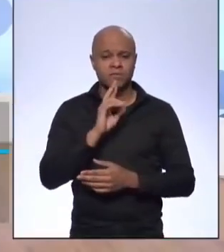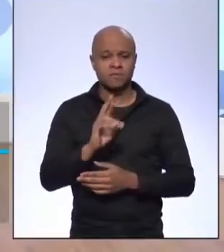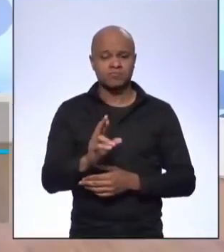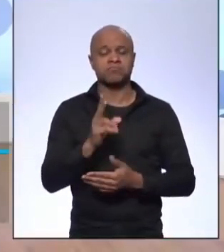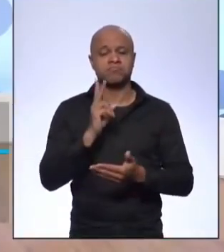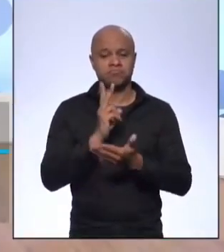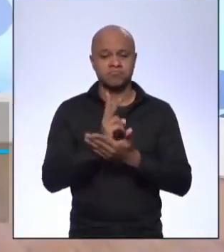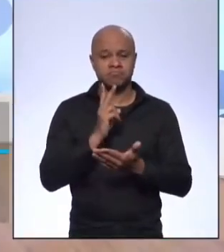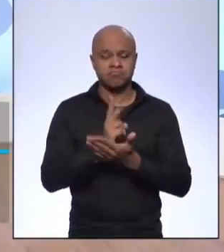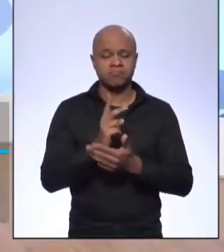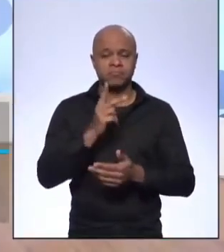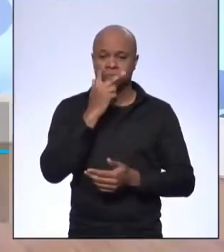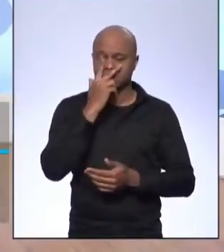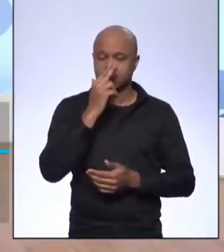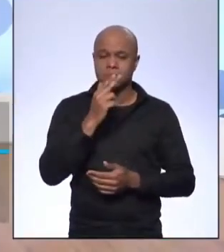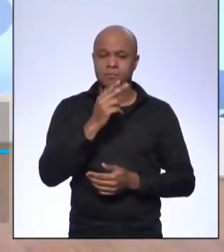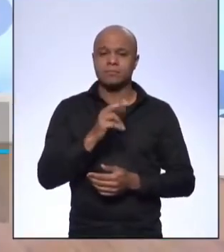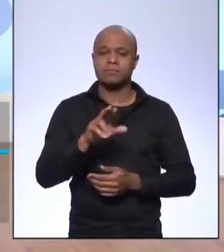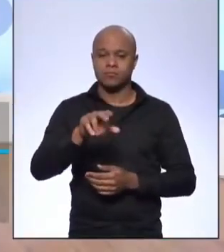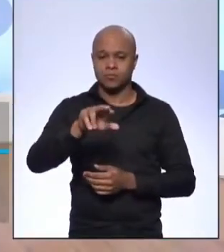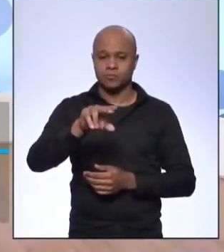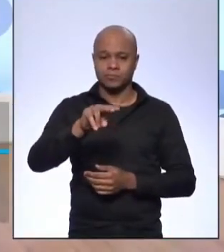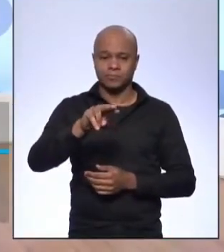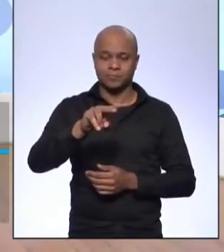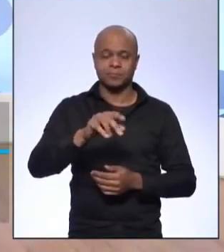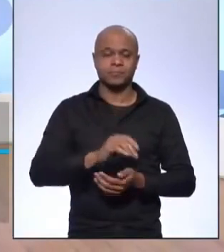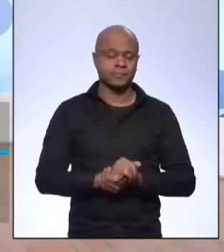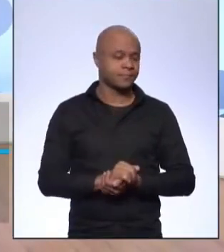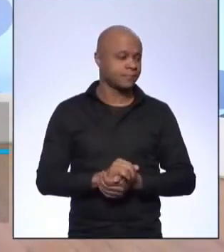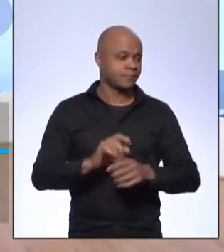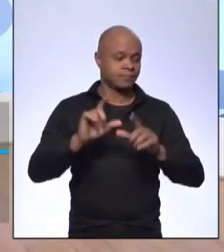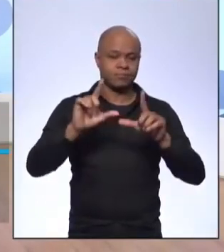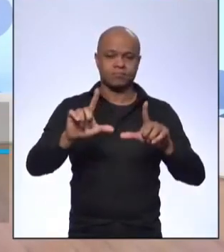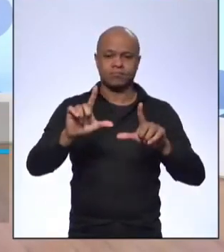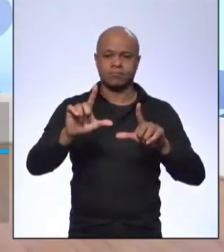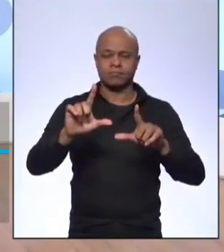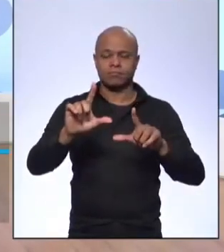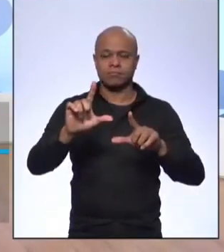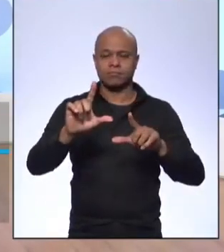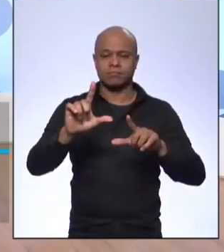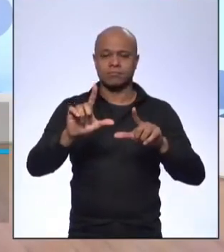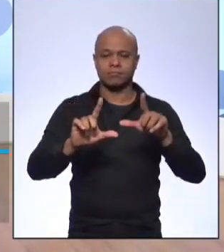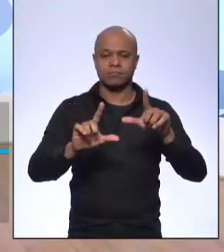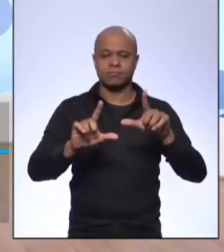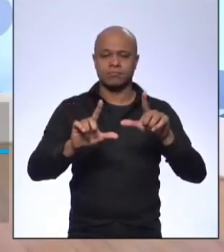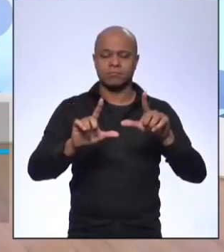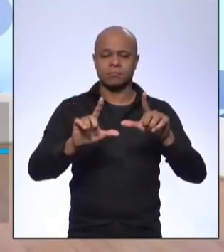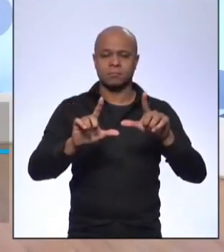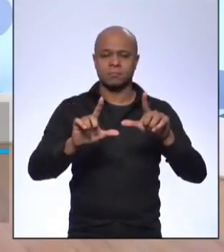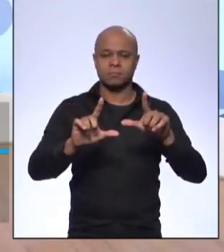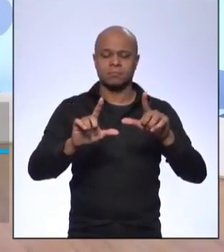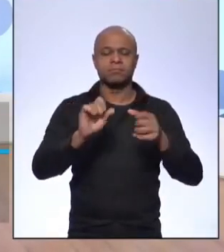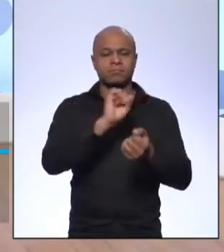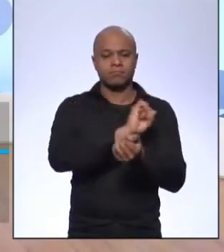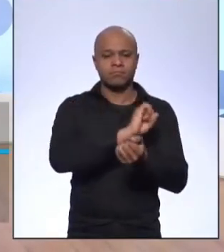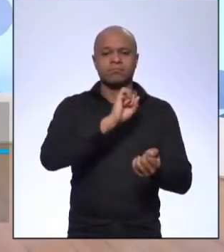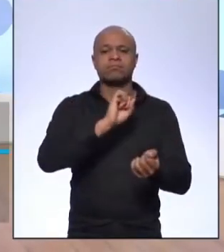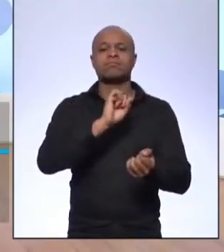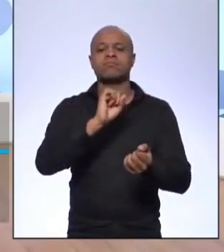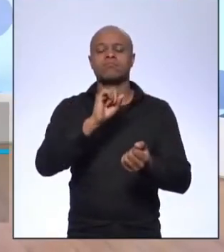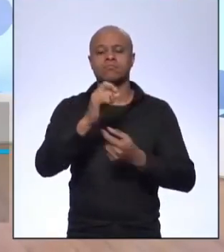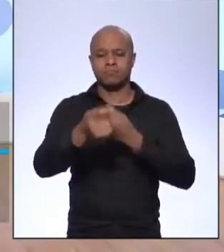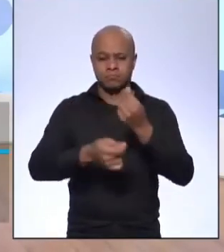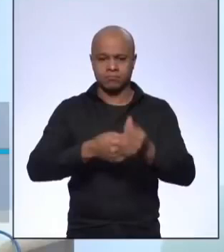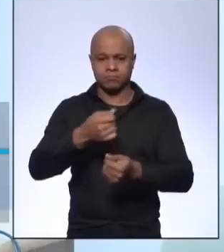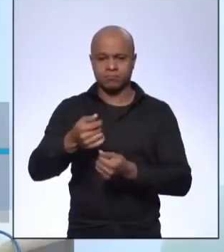eles estão identificando as duas imagens como escravidão e atividade comercial. Muito